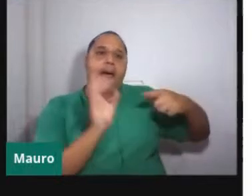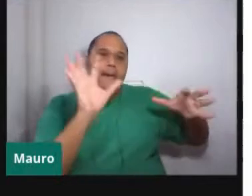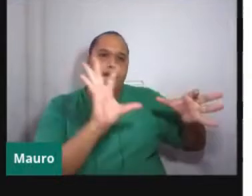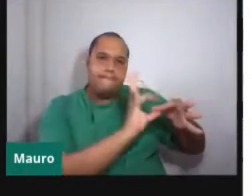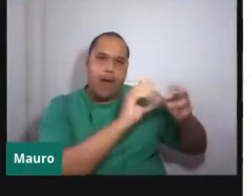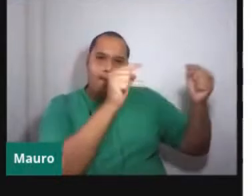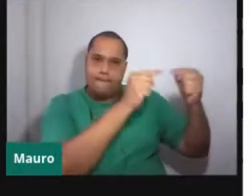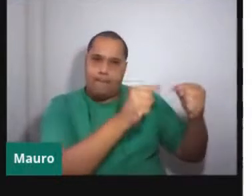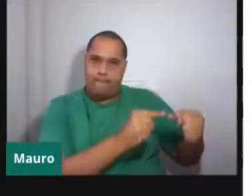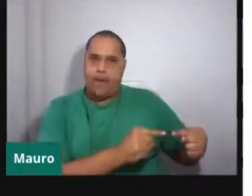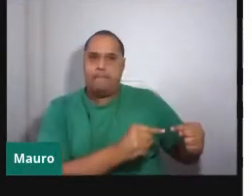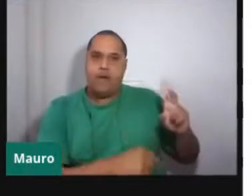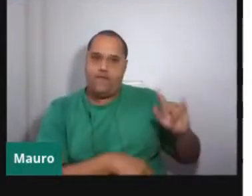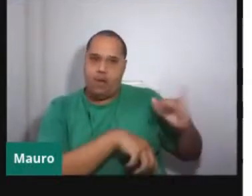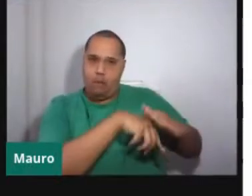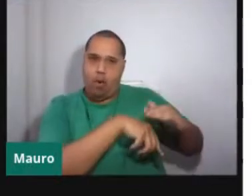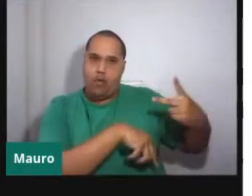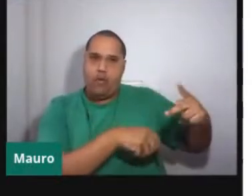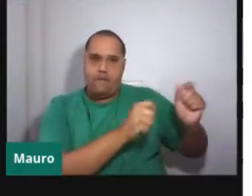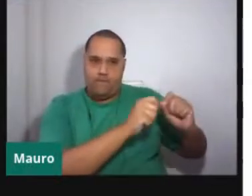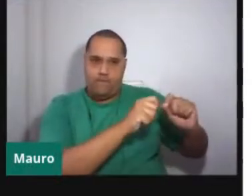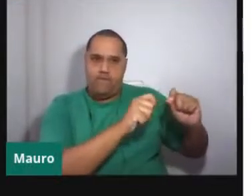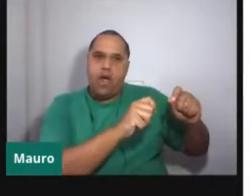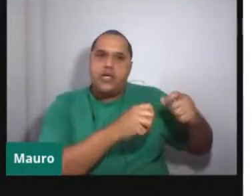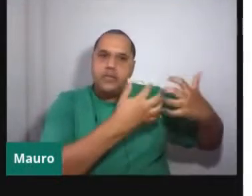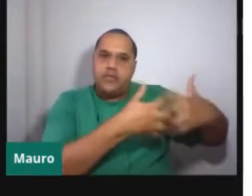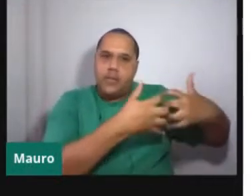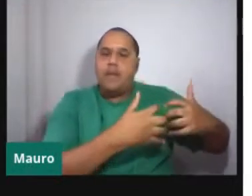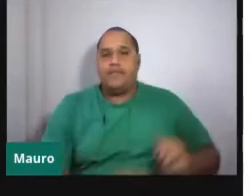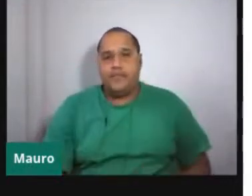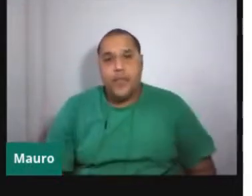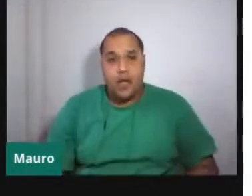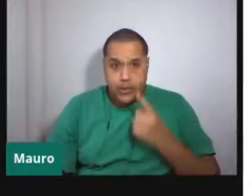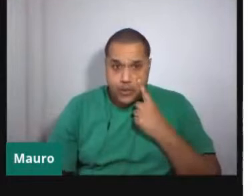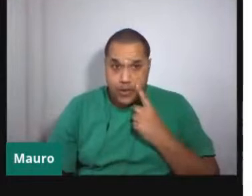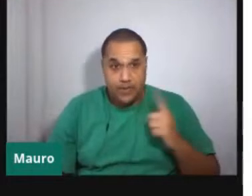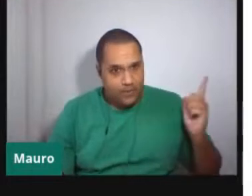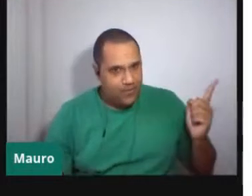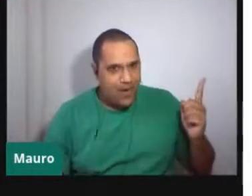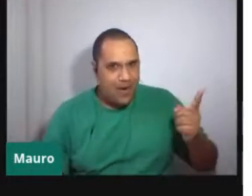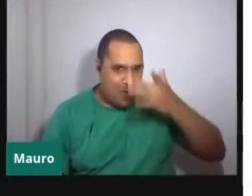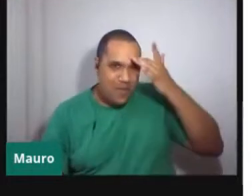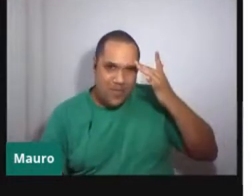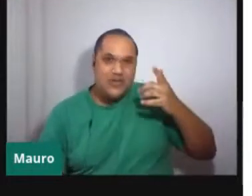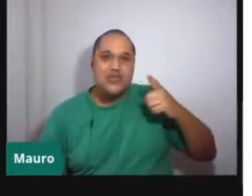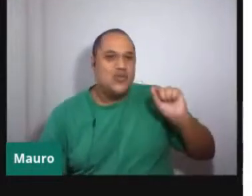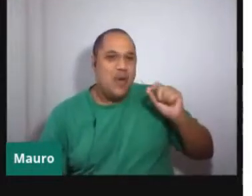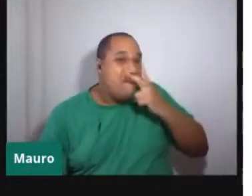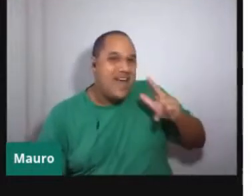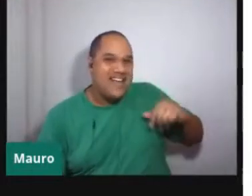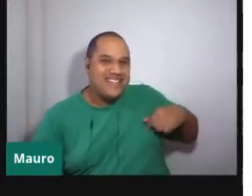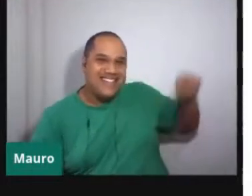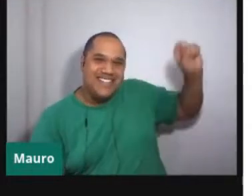que faça sentido. Eu vou falar mais da abordagem supervisionada, tá? Então vocês estão vendo essa pessoa aqui, que está ensinando